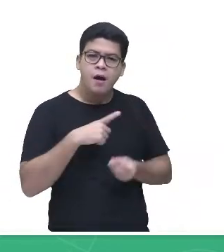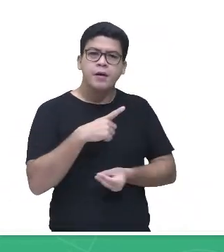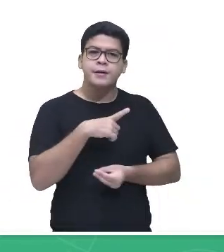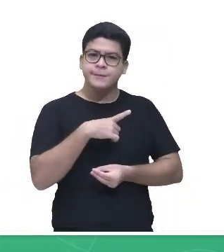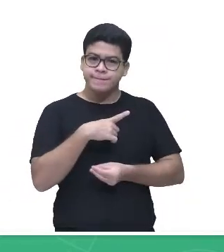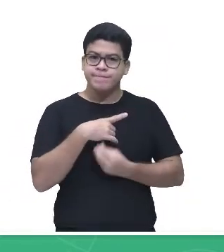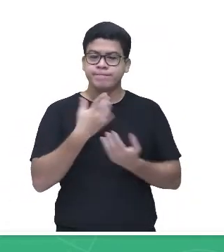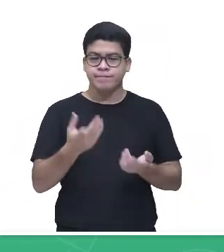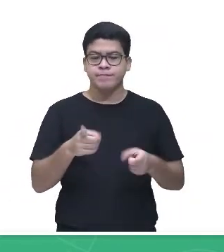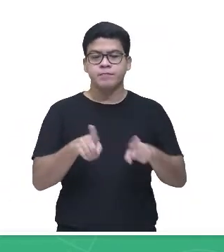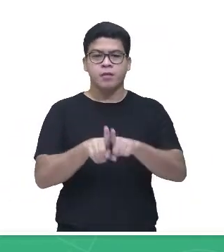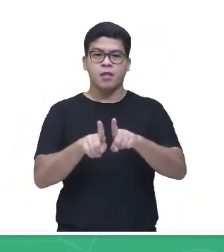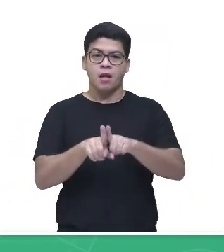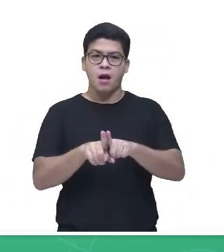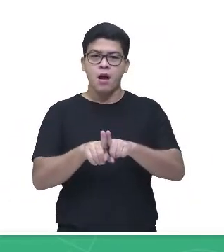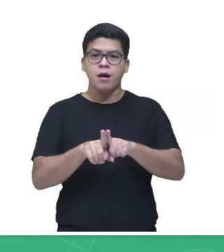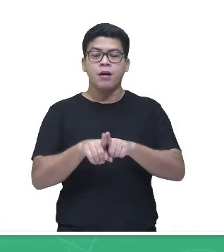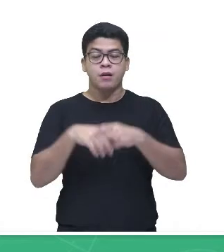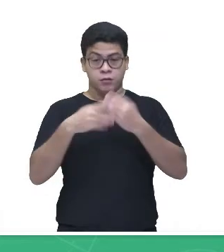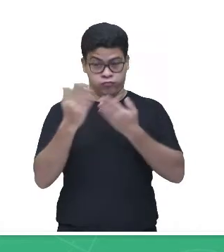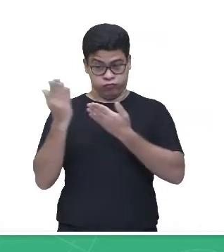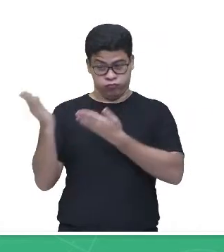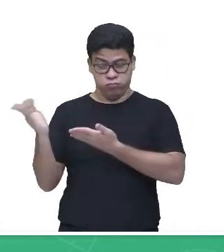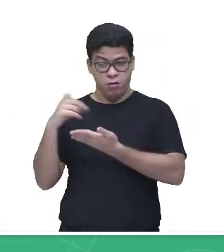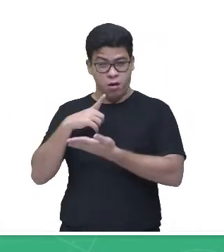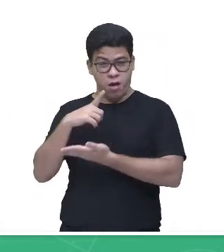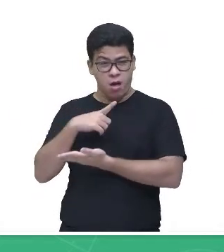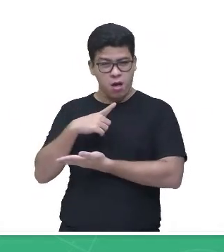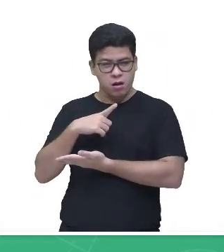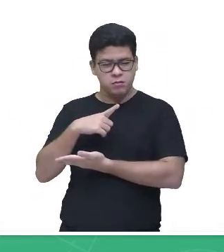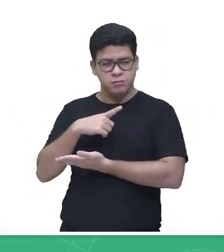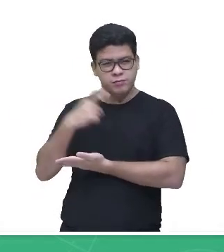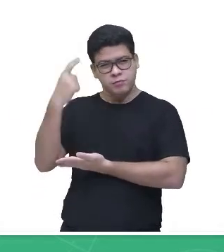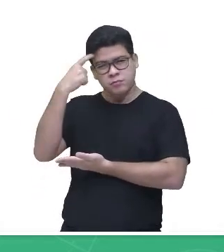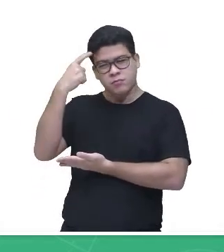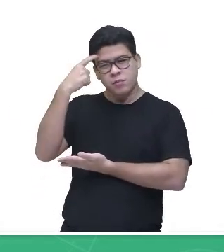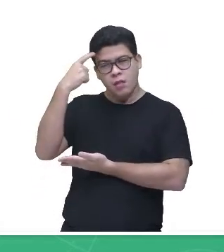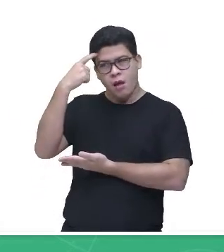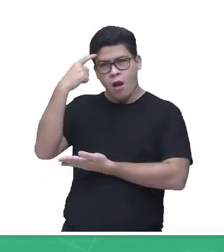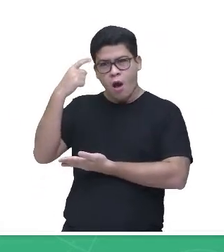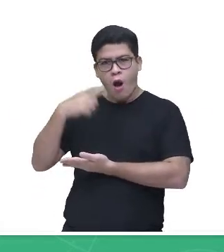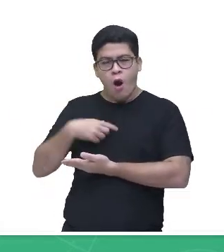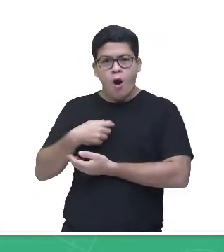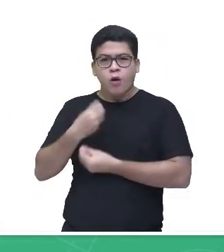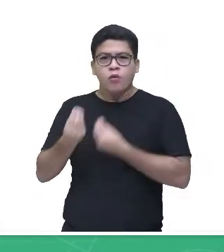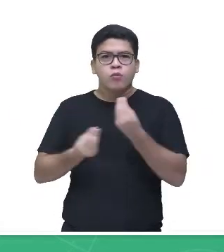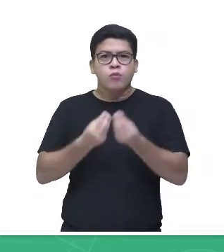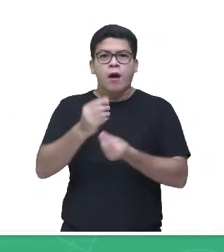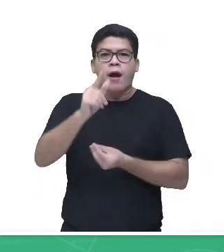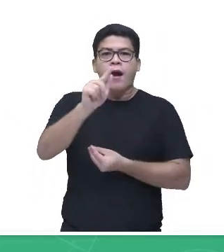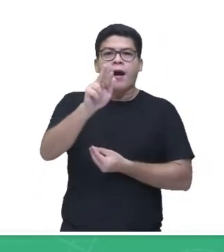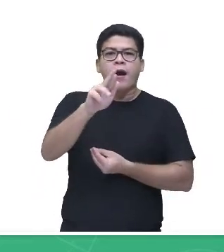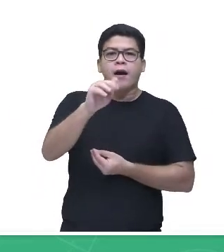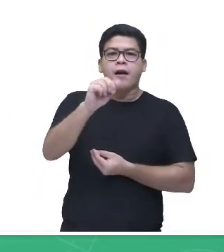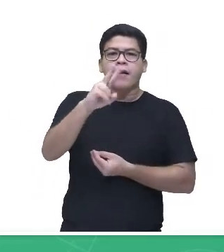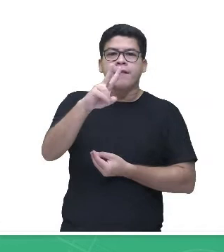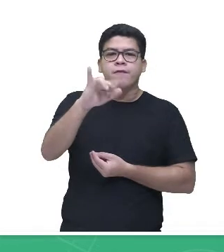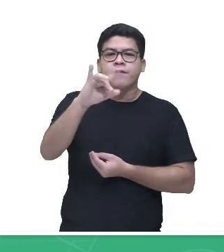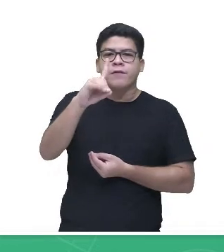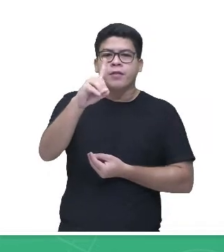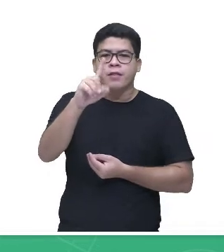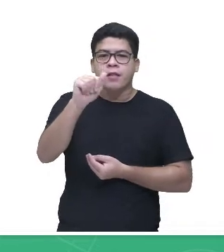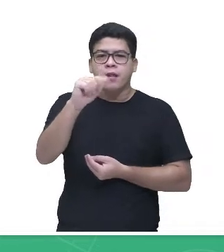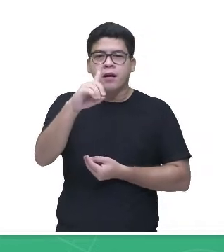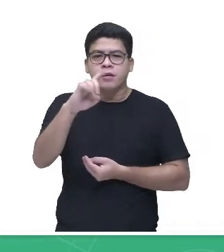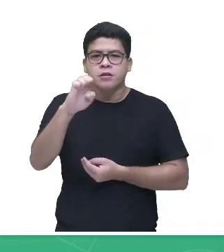como vocês sabem, ele vai criar ali a teoria da gravidade, não é? Ele vai perceber que